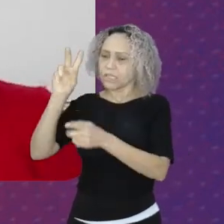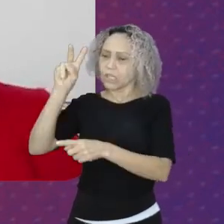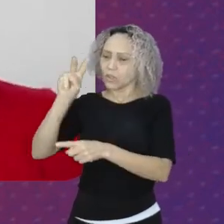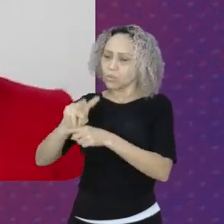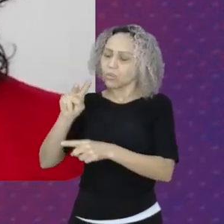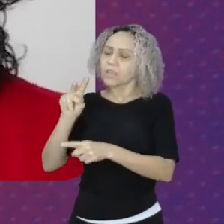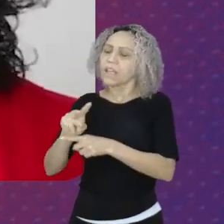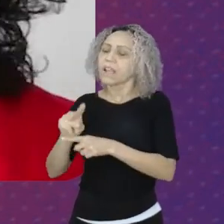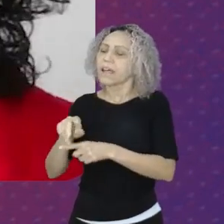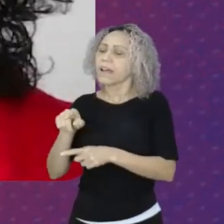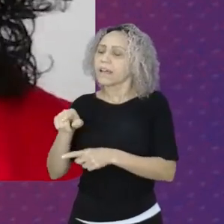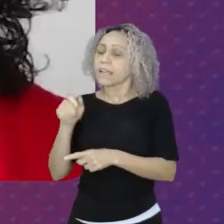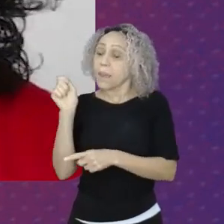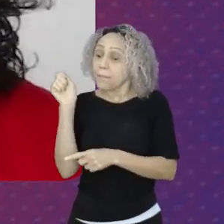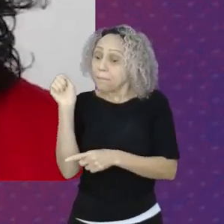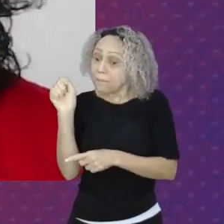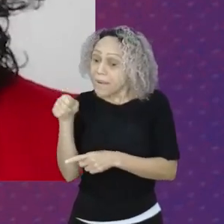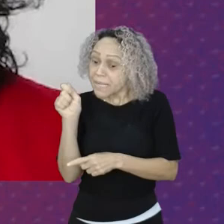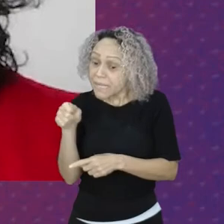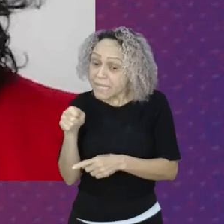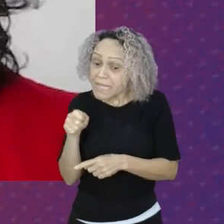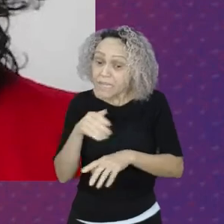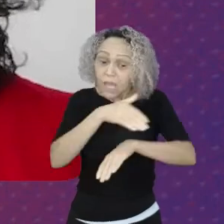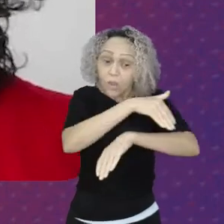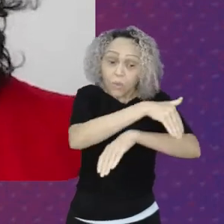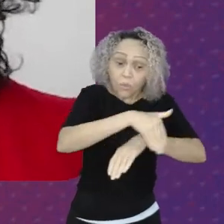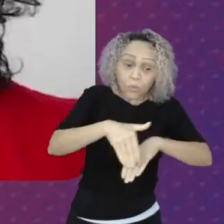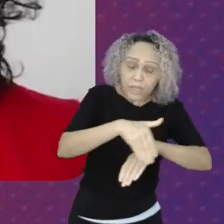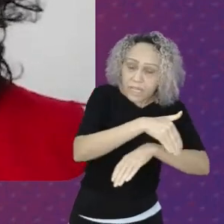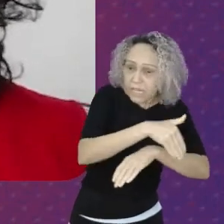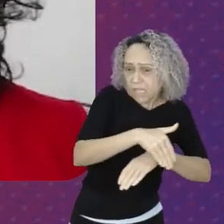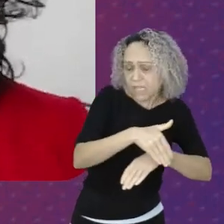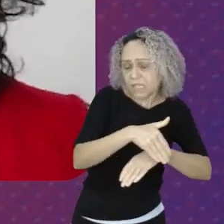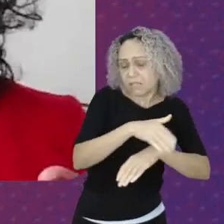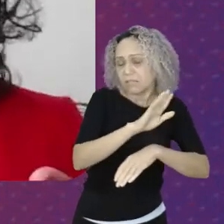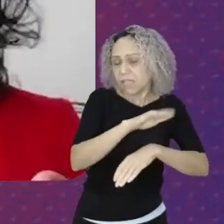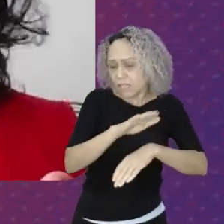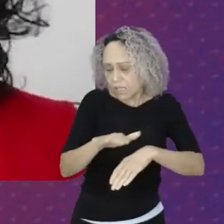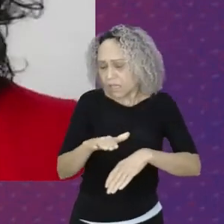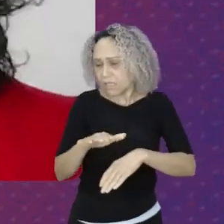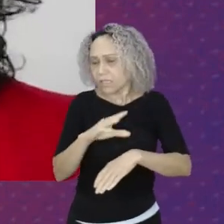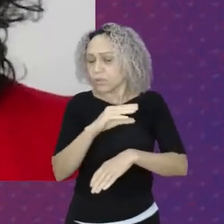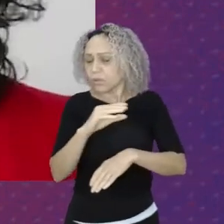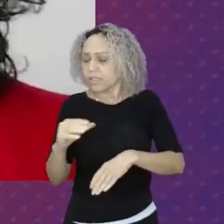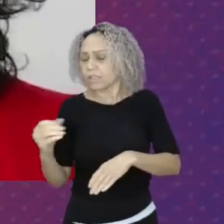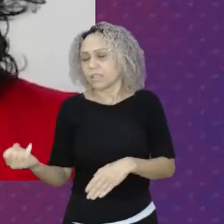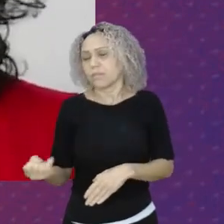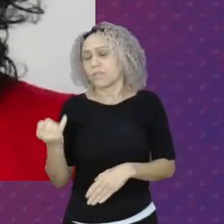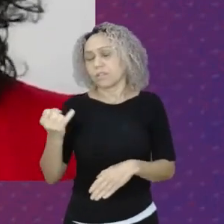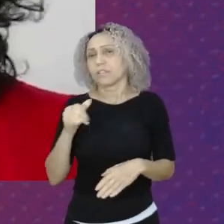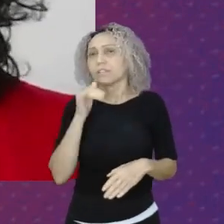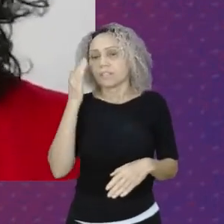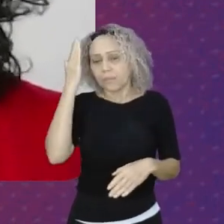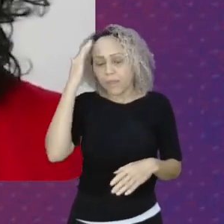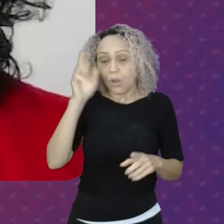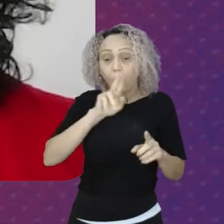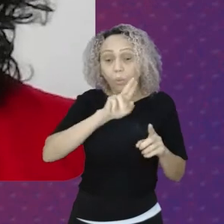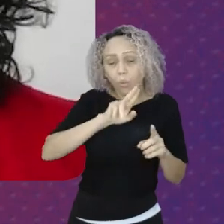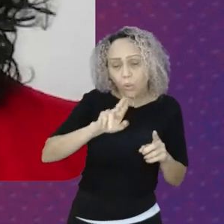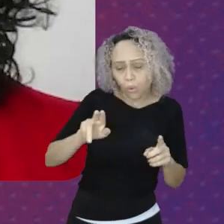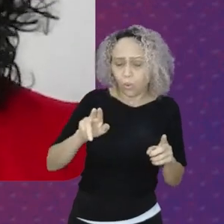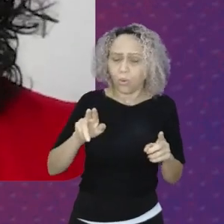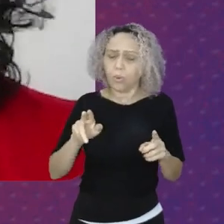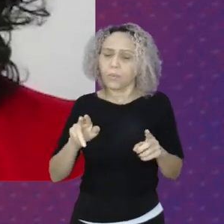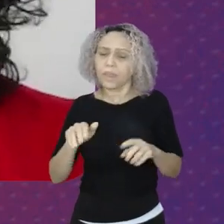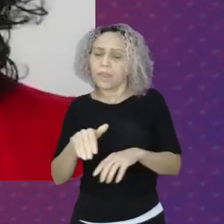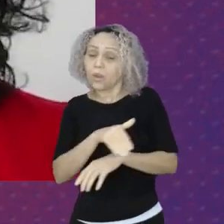o endereço dessa criança ou adolescente, então é muito importante ter um nome, um pequeno relato